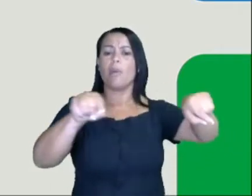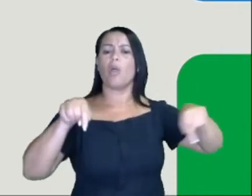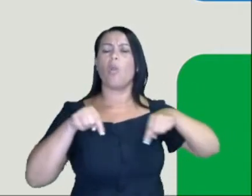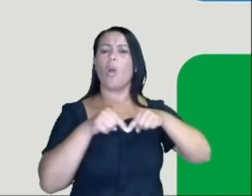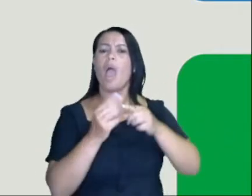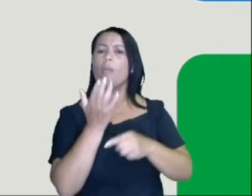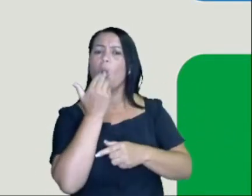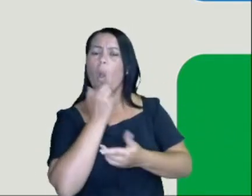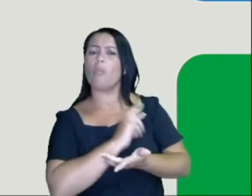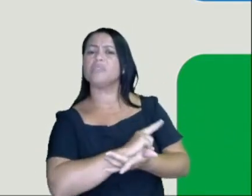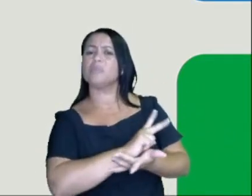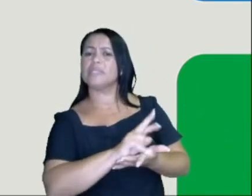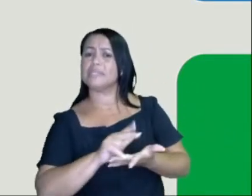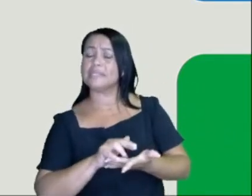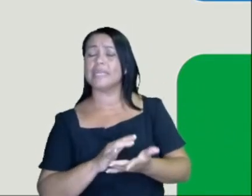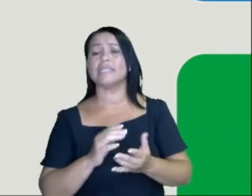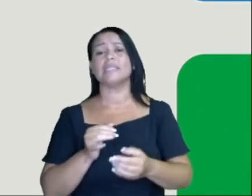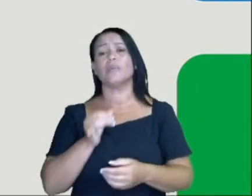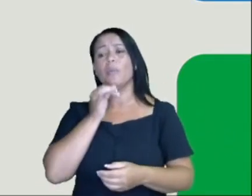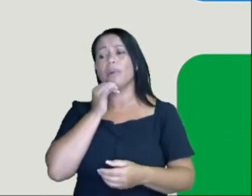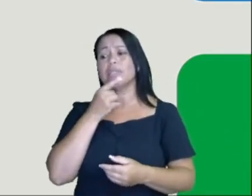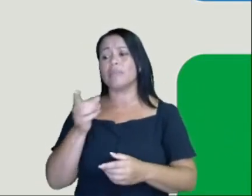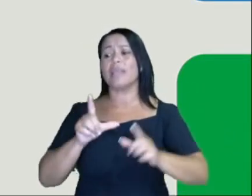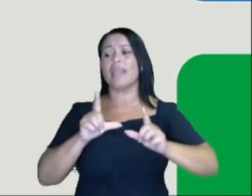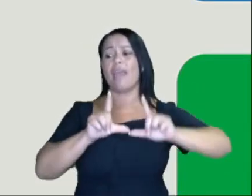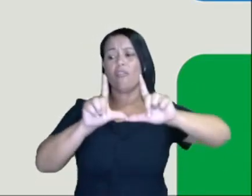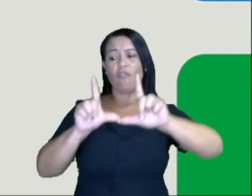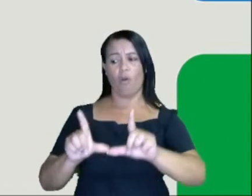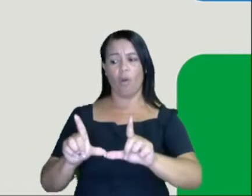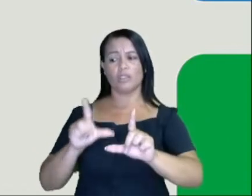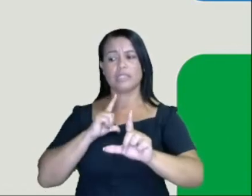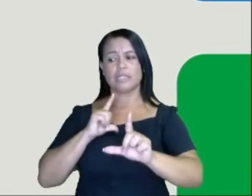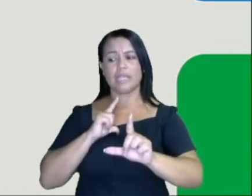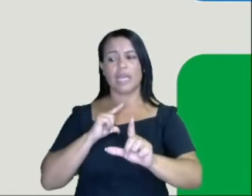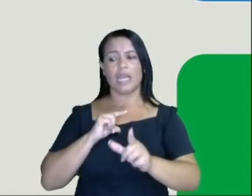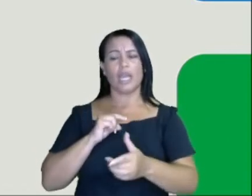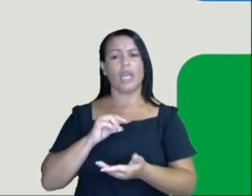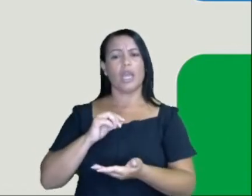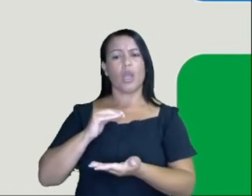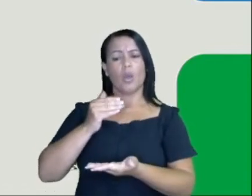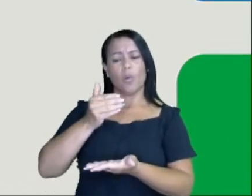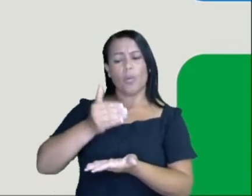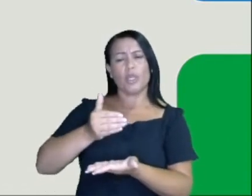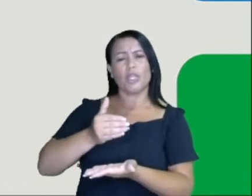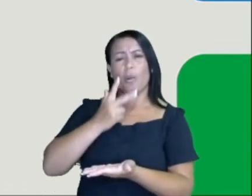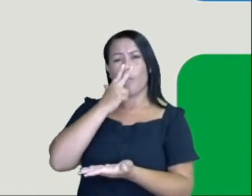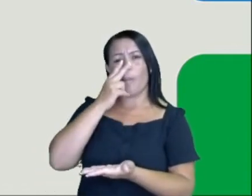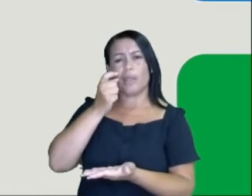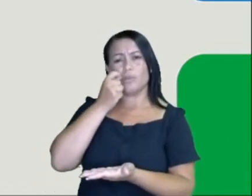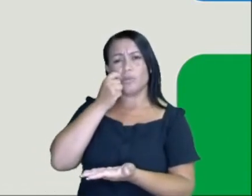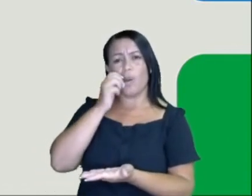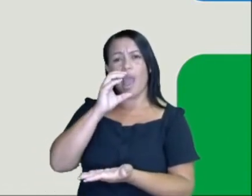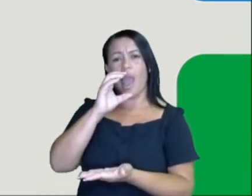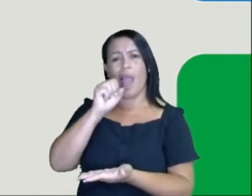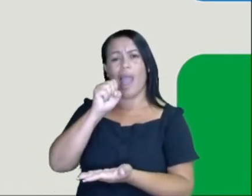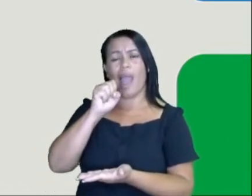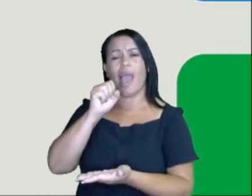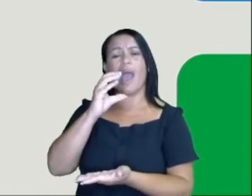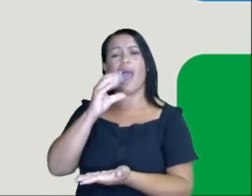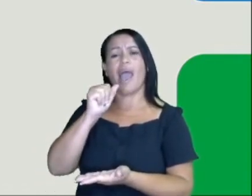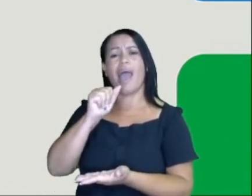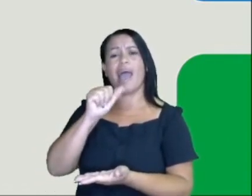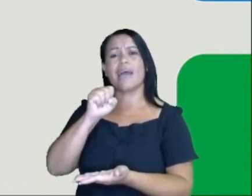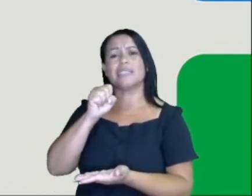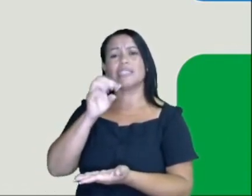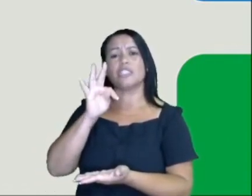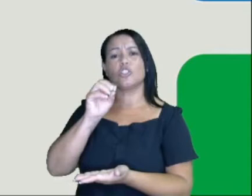alimento, etc. No caso, como nesta foto, em que um pequeno castor briga com aves por pequenos alimentos, ou